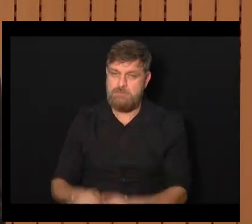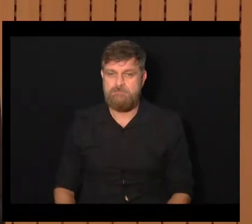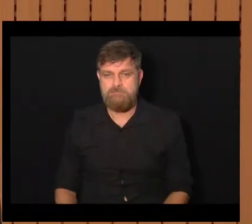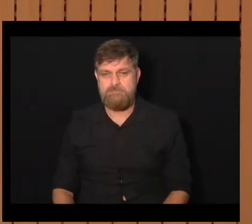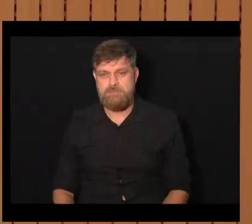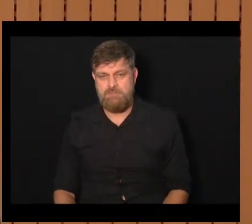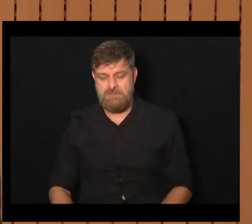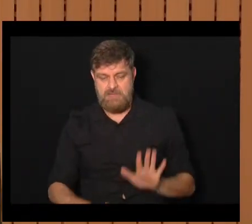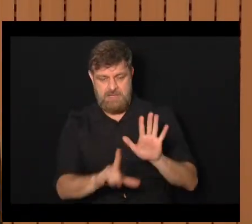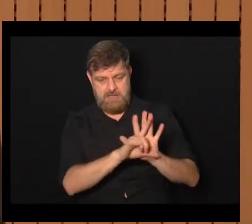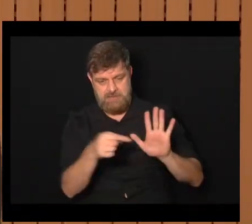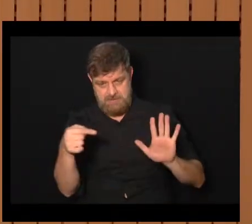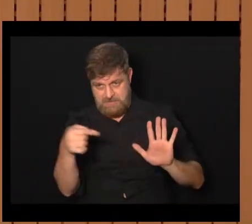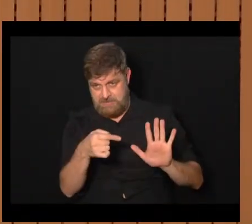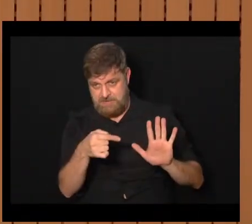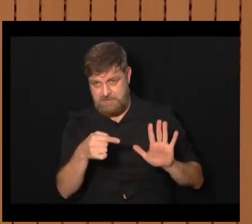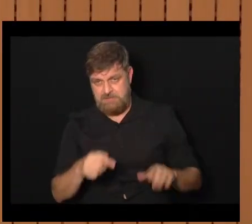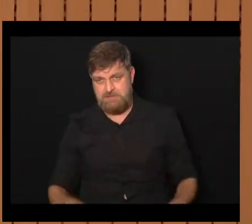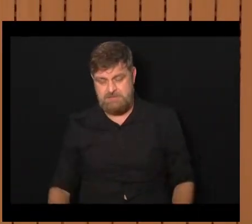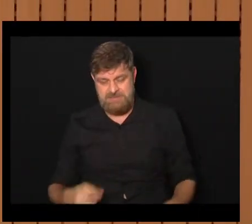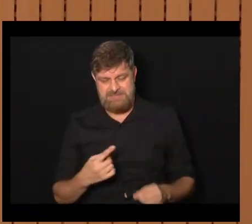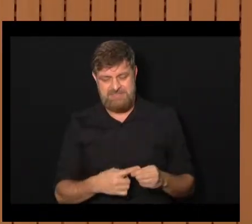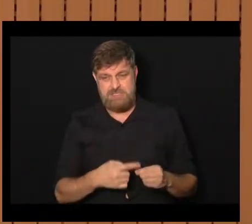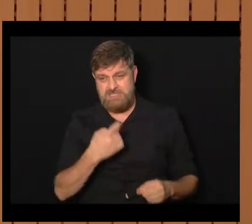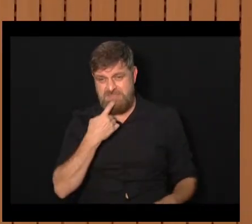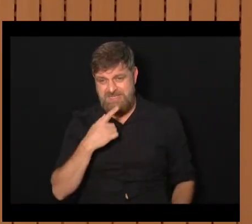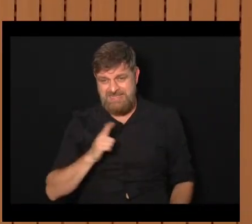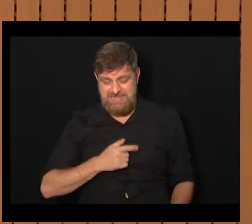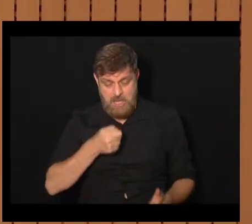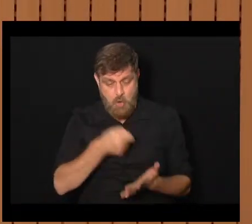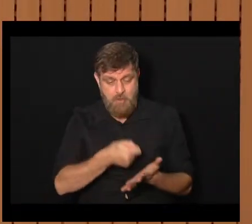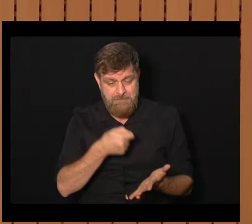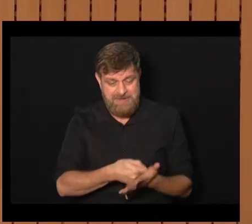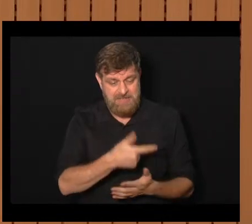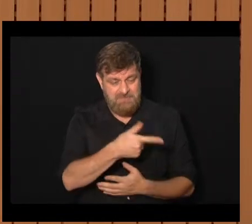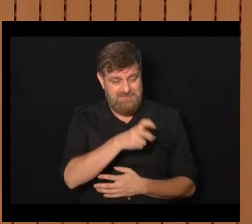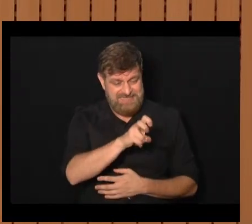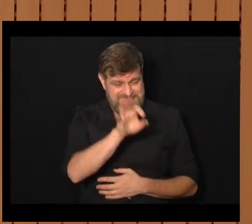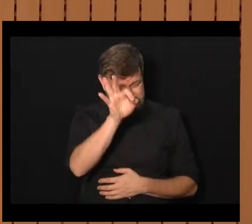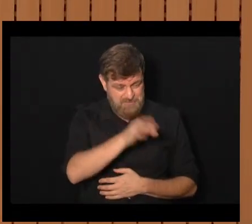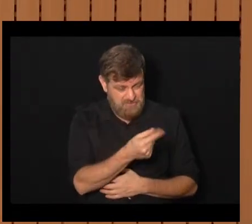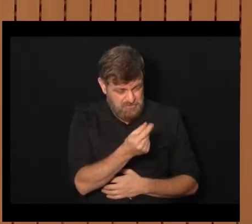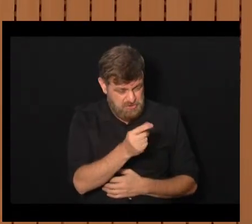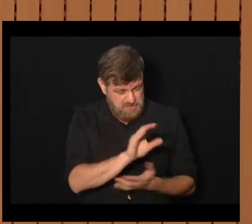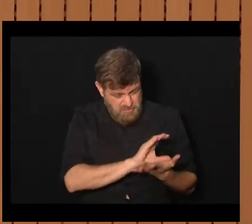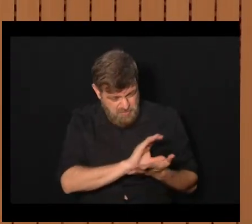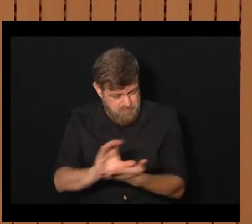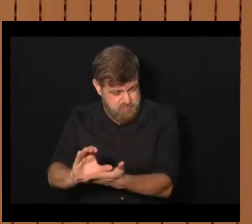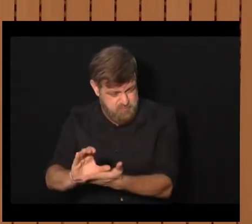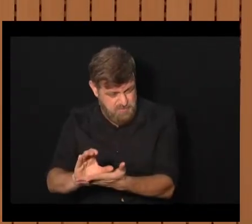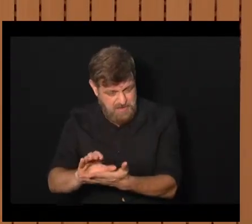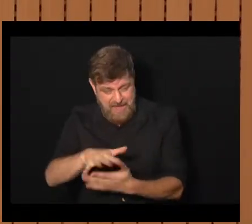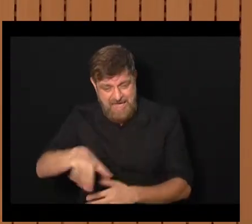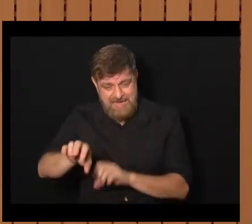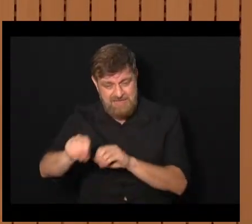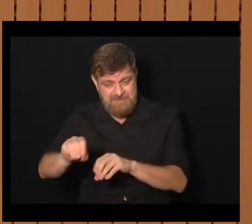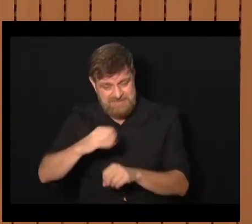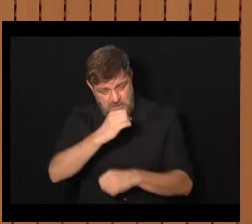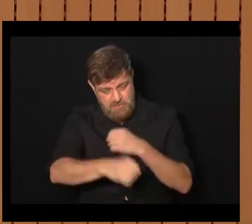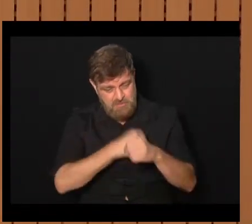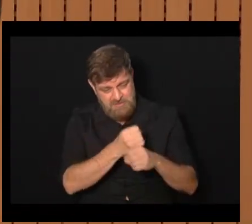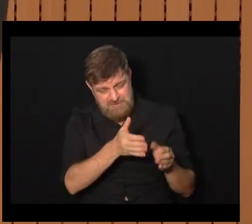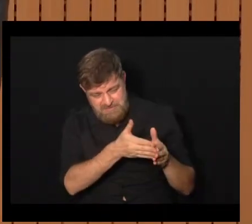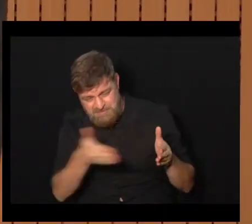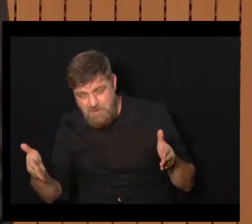de vista da lei, o município tem a obrigação de investir os 25% ao longo do ano. O que tem acontecido